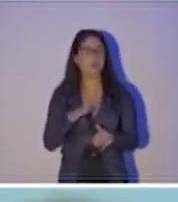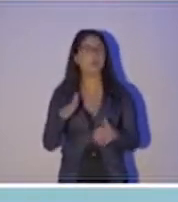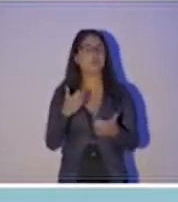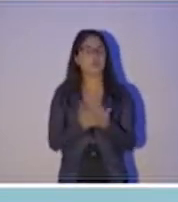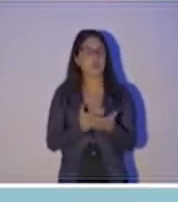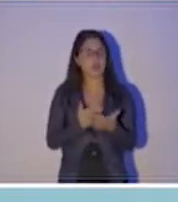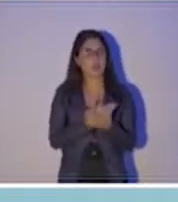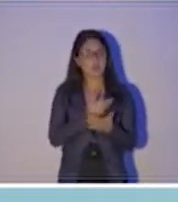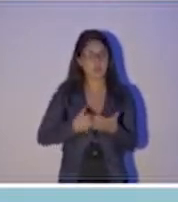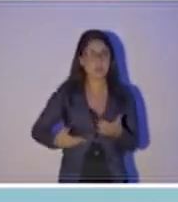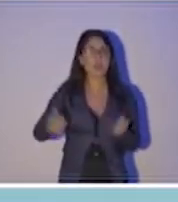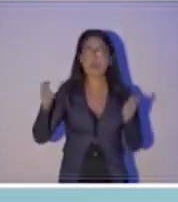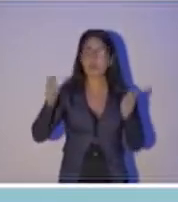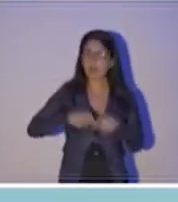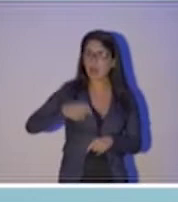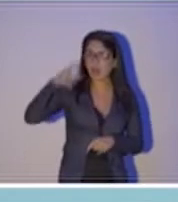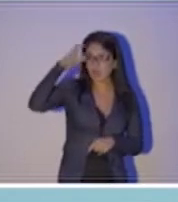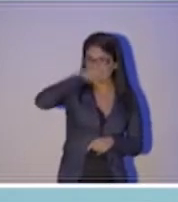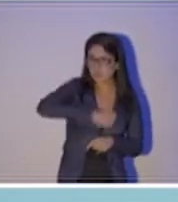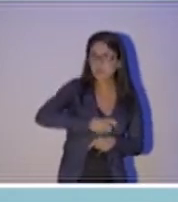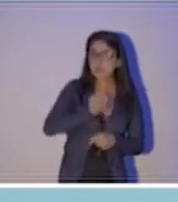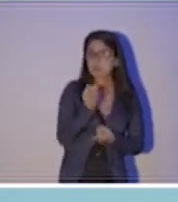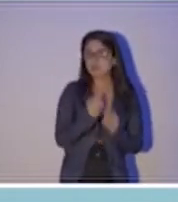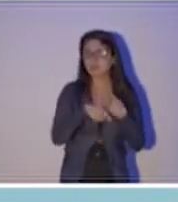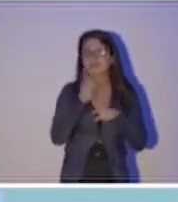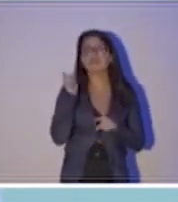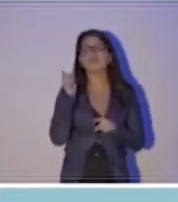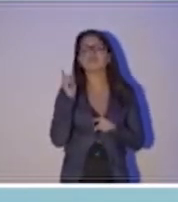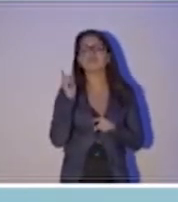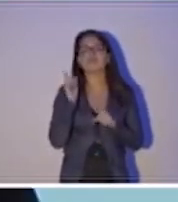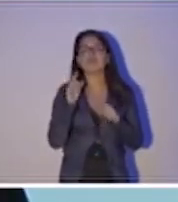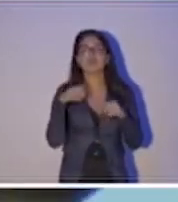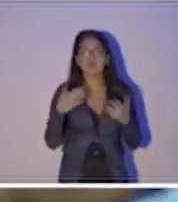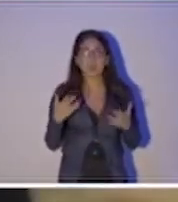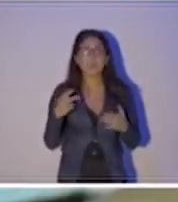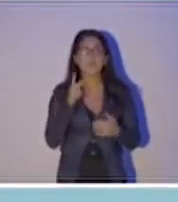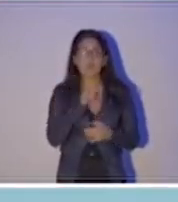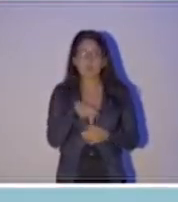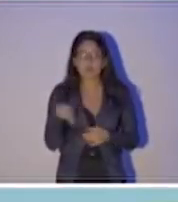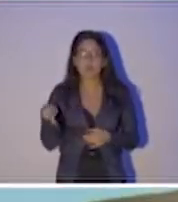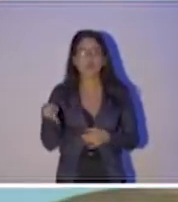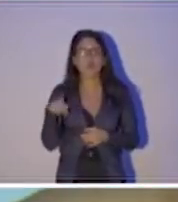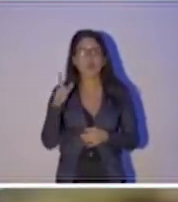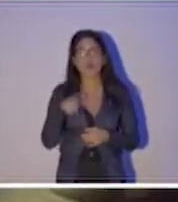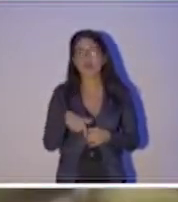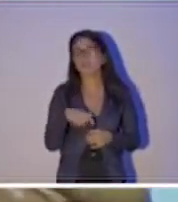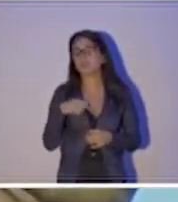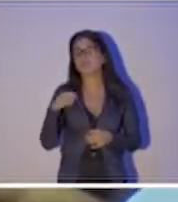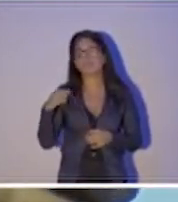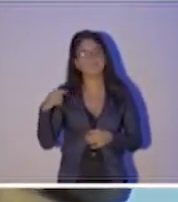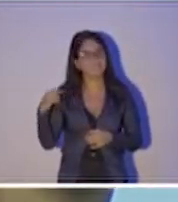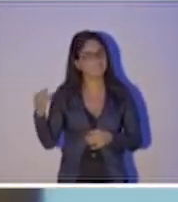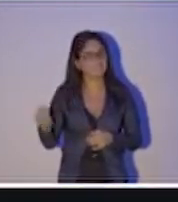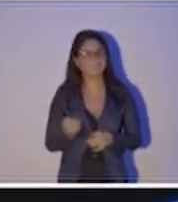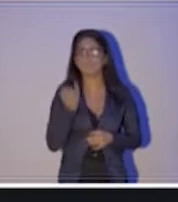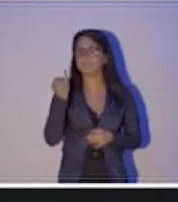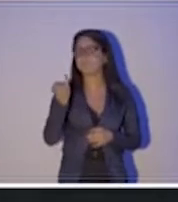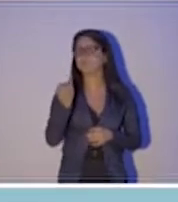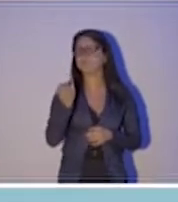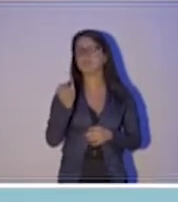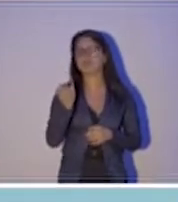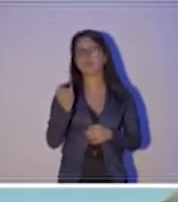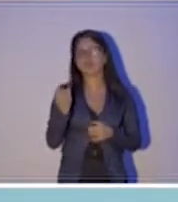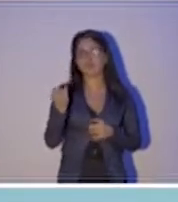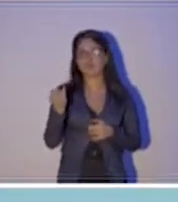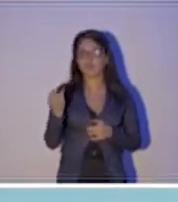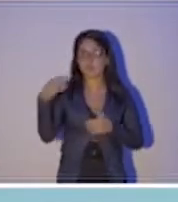longe. E, portanto, o professor é chave fundamental nesse processo. E precisa